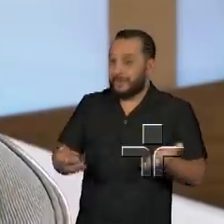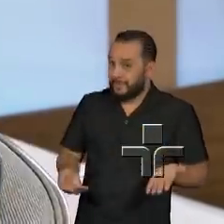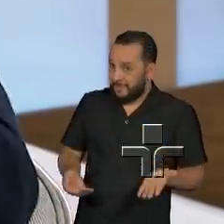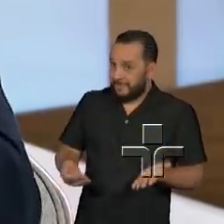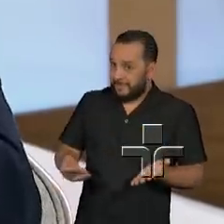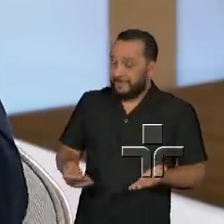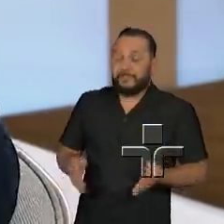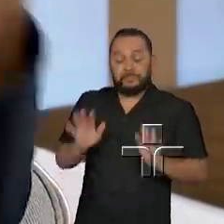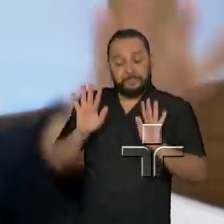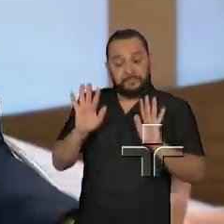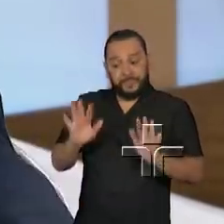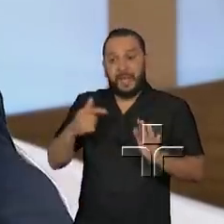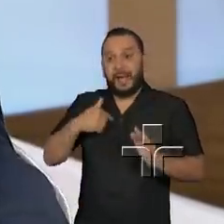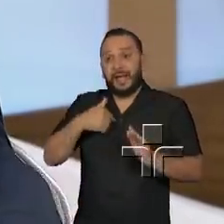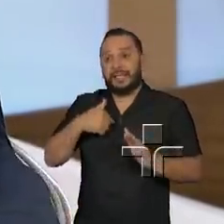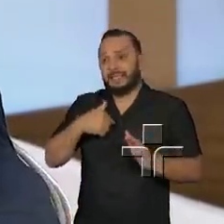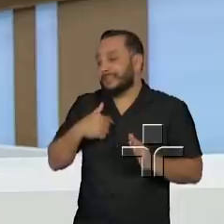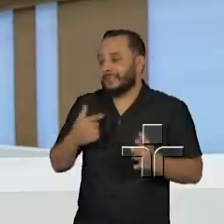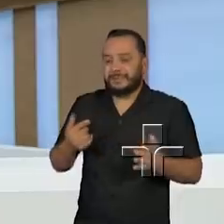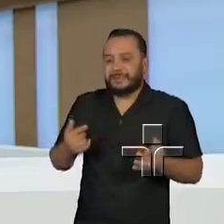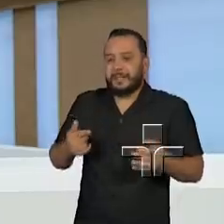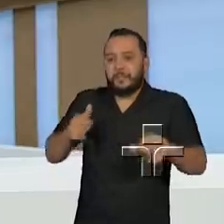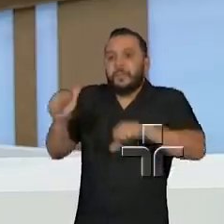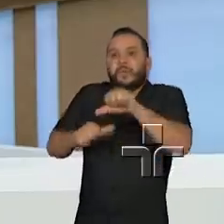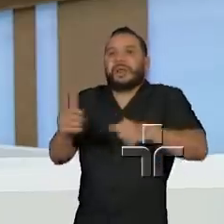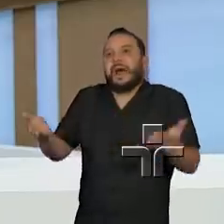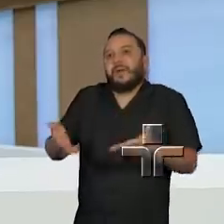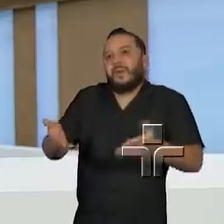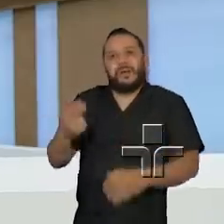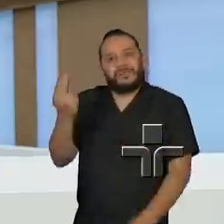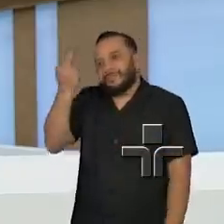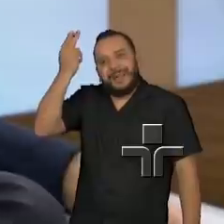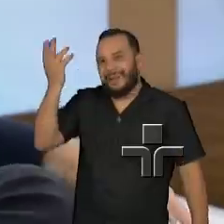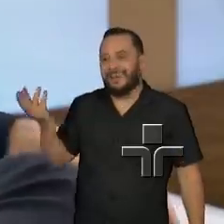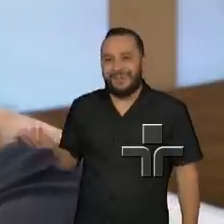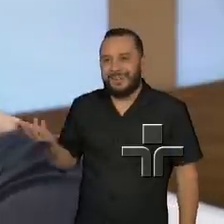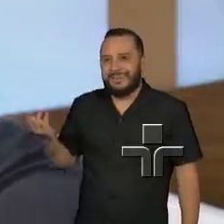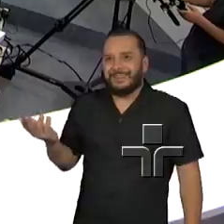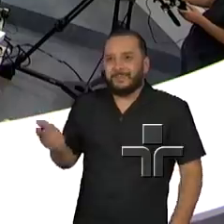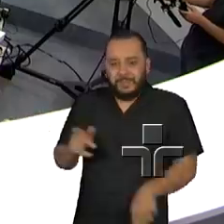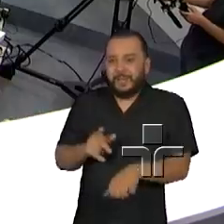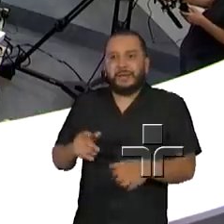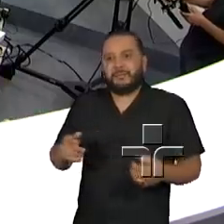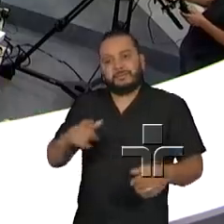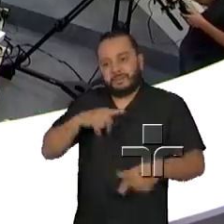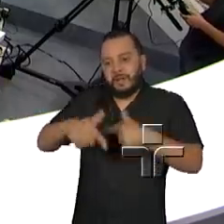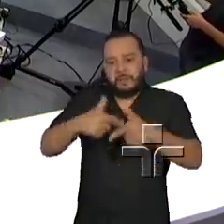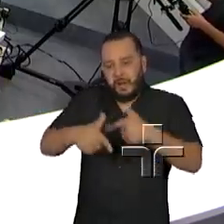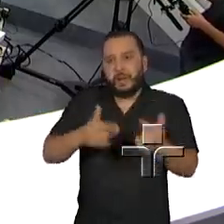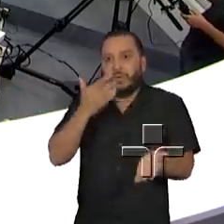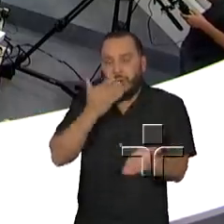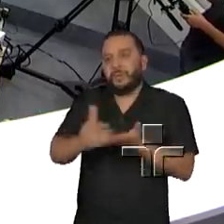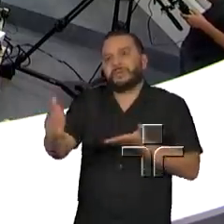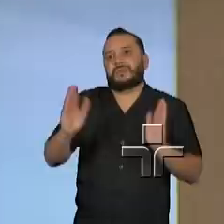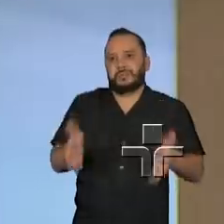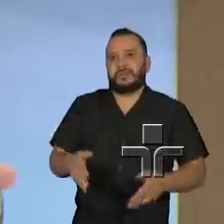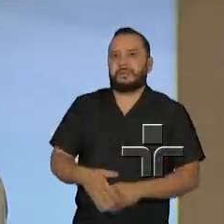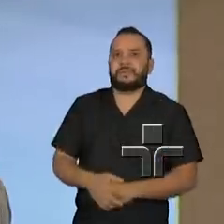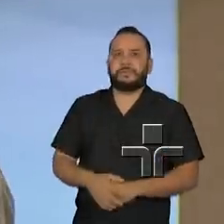trocar a pia da casa enquanto a casa está pegando fogo. Uhum. Siddhartha, queria voltar ao tema dos cortes de recursos para